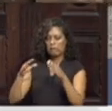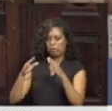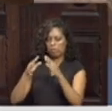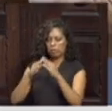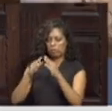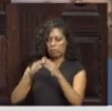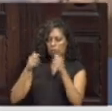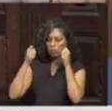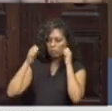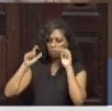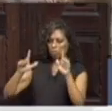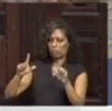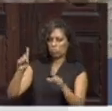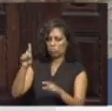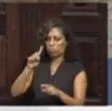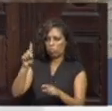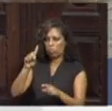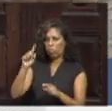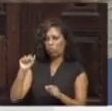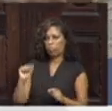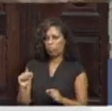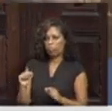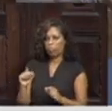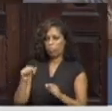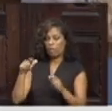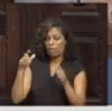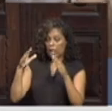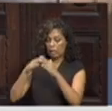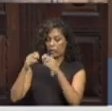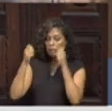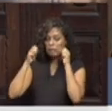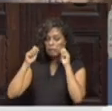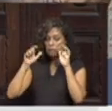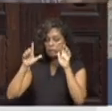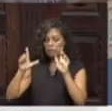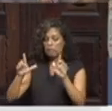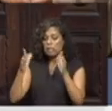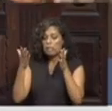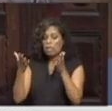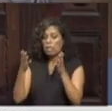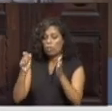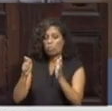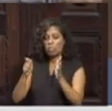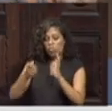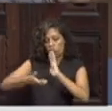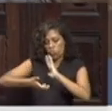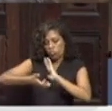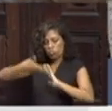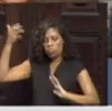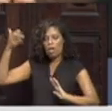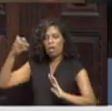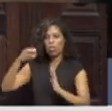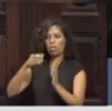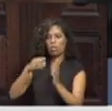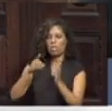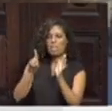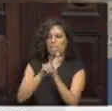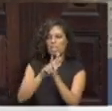legislativo, para cassar o decreto do governador. Isto é um desrespeito ao parlamento